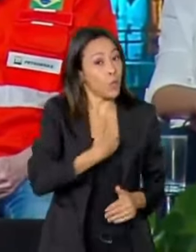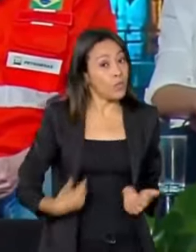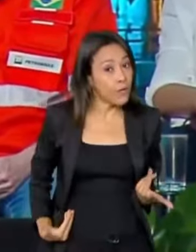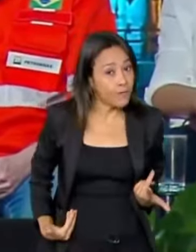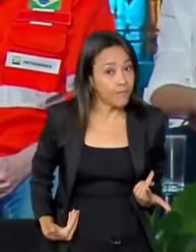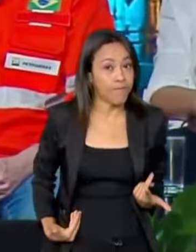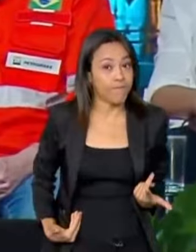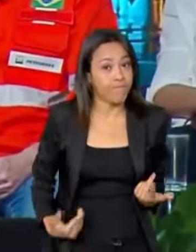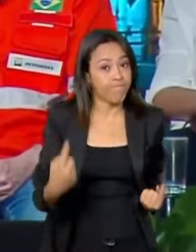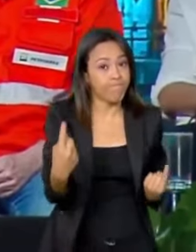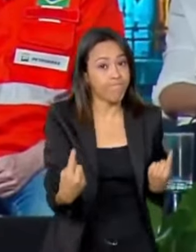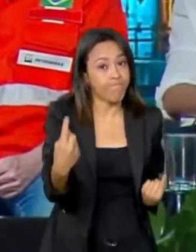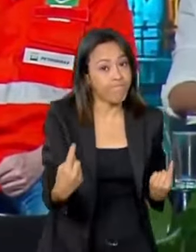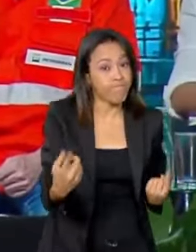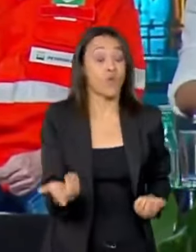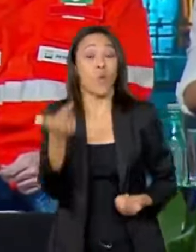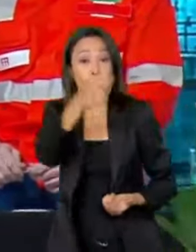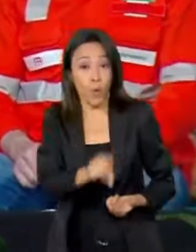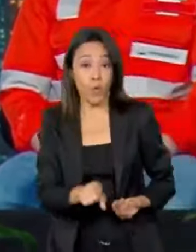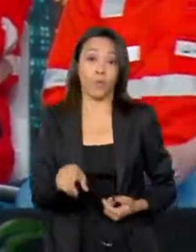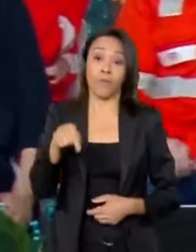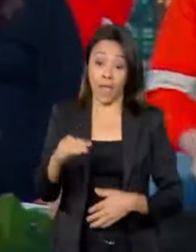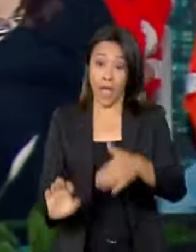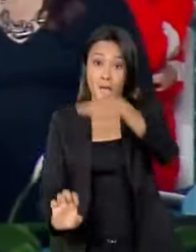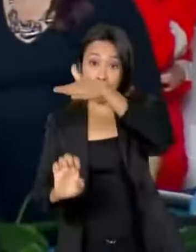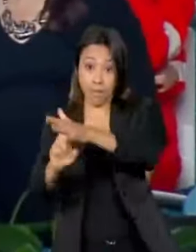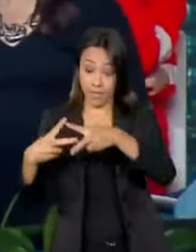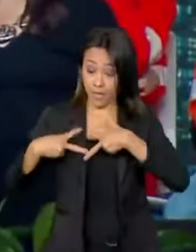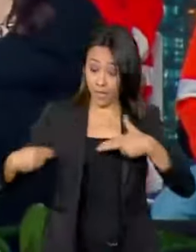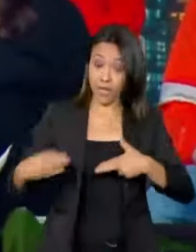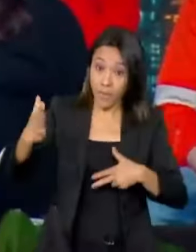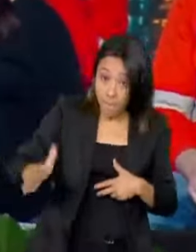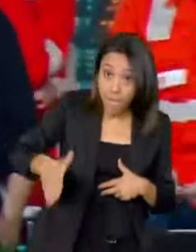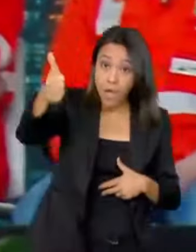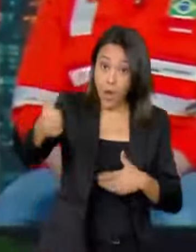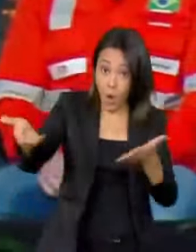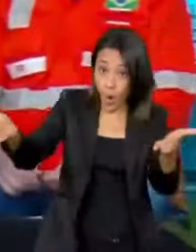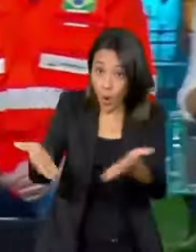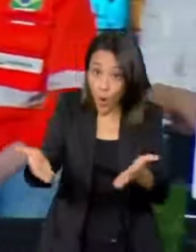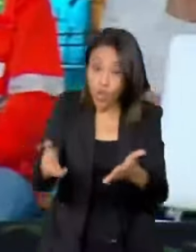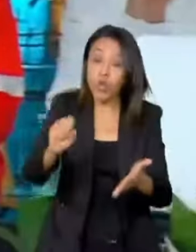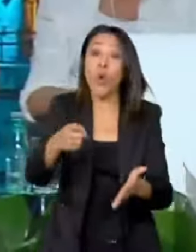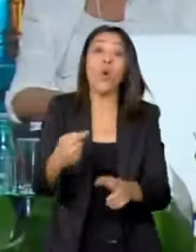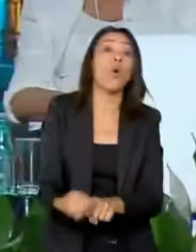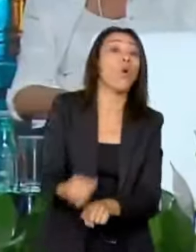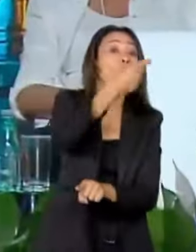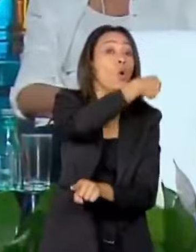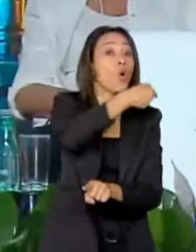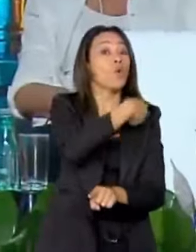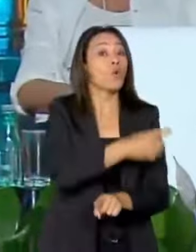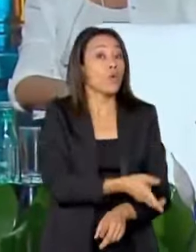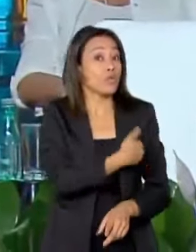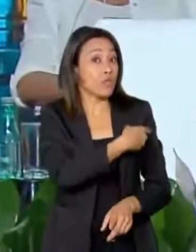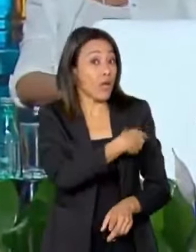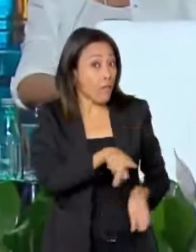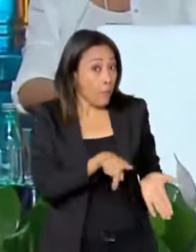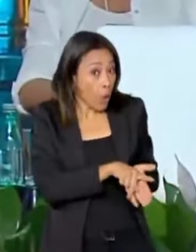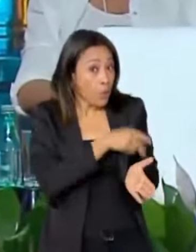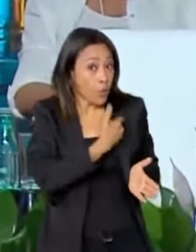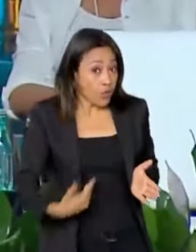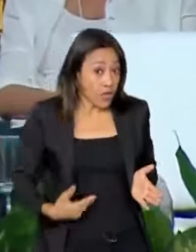brasileiro? A Eletrobras está melhor agora ou estava melhor quando estava na mão do Estado? Se não fosse